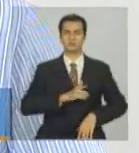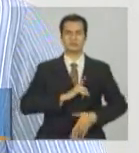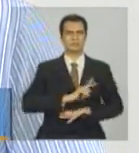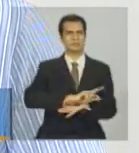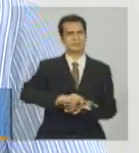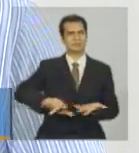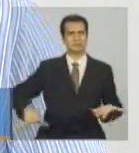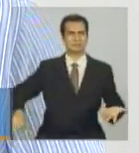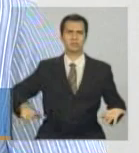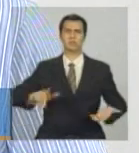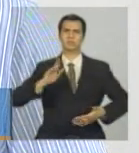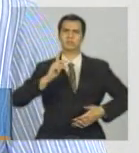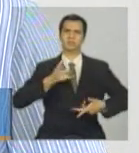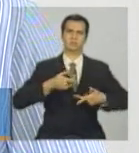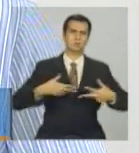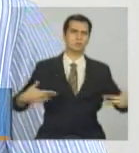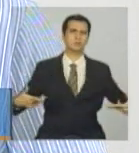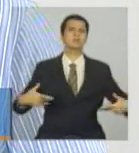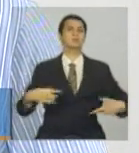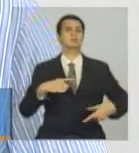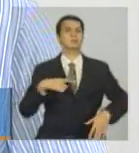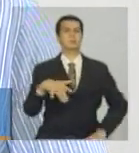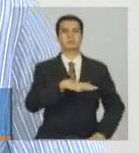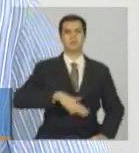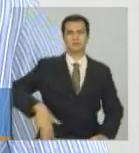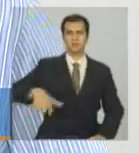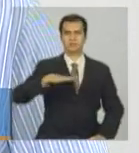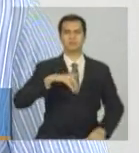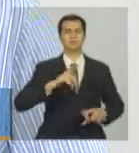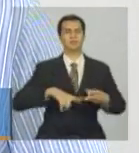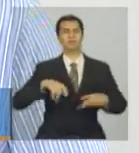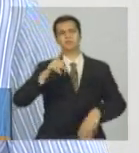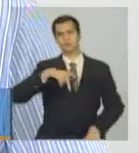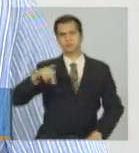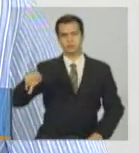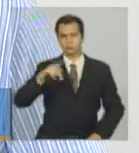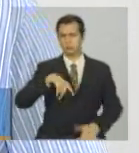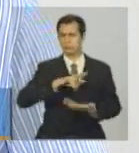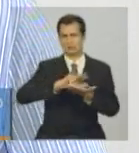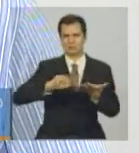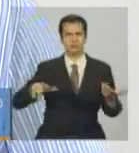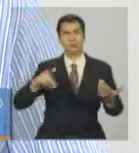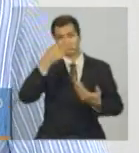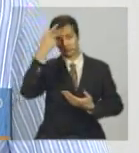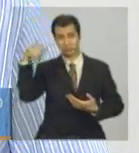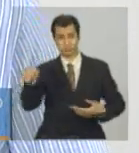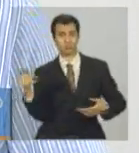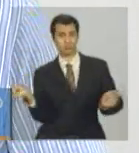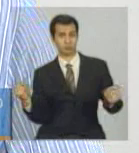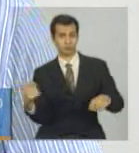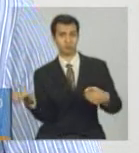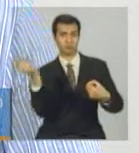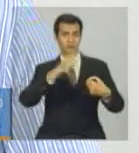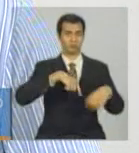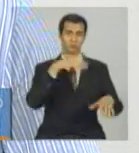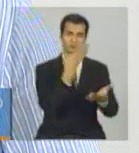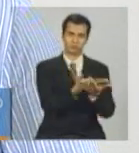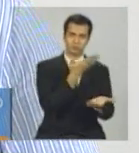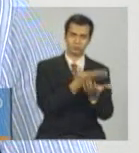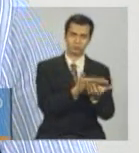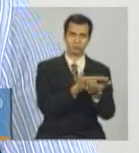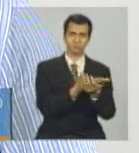condições materiais, de todas as condições de ambiente e professores para que o sujeito possa realizar o curso. E, inclusive,